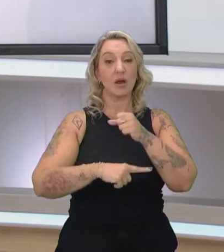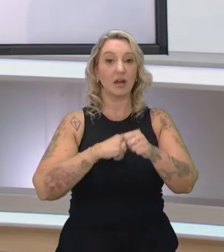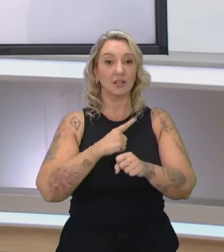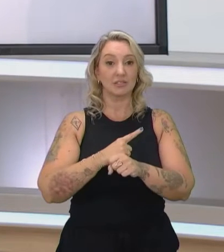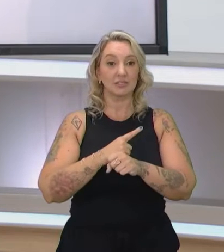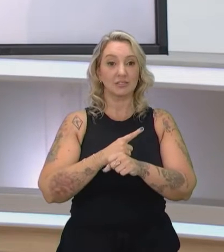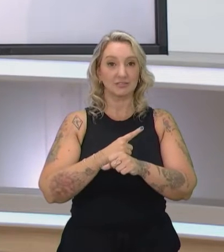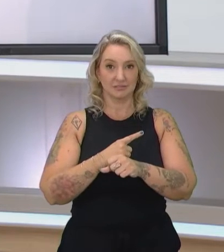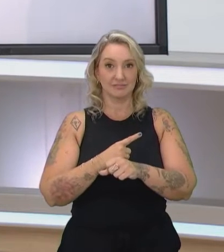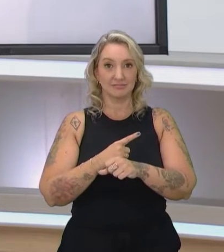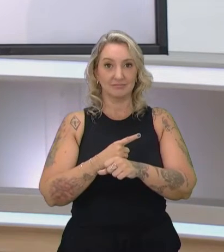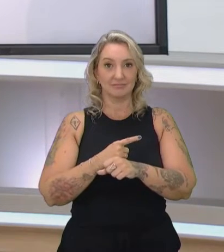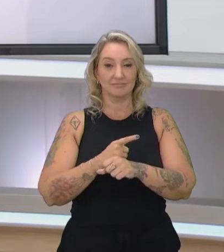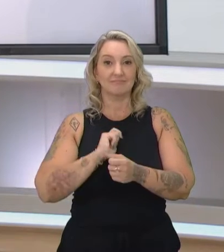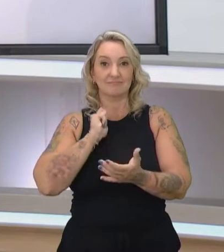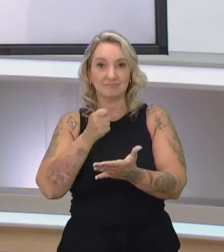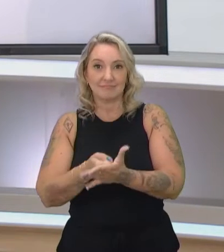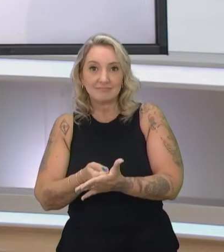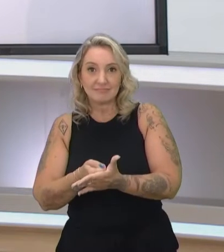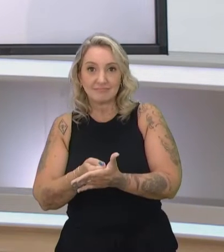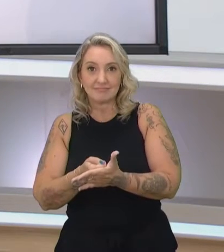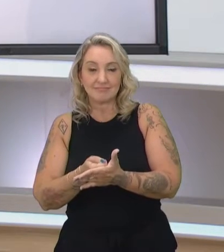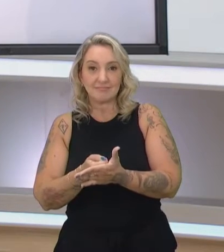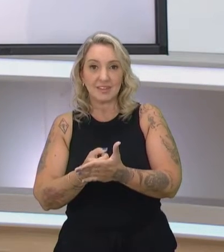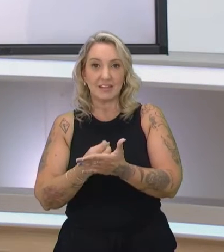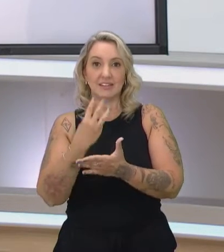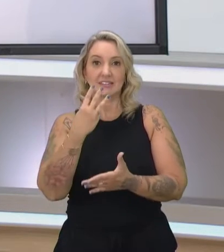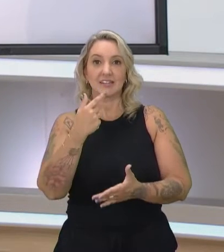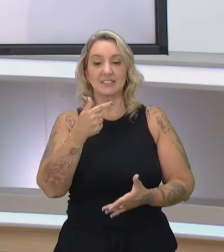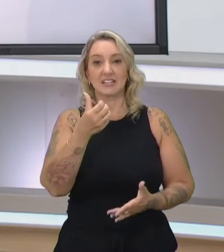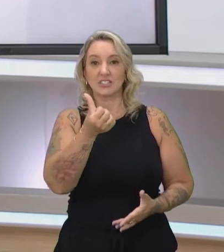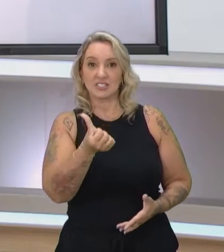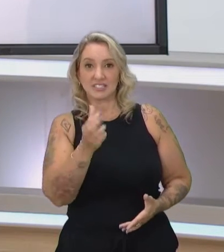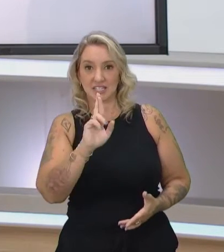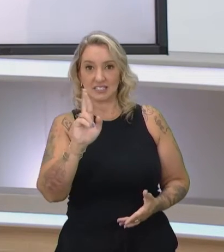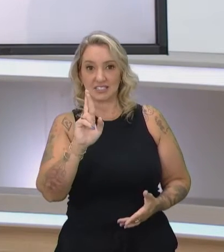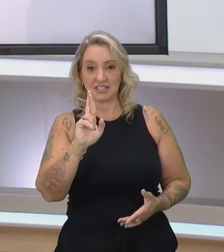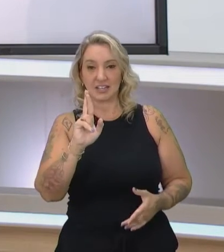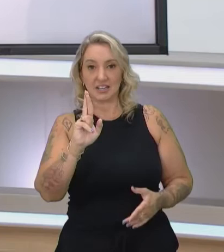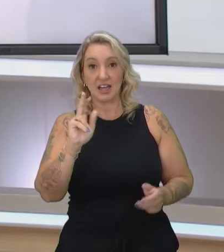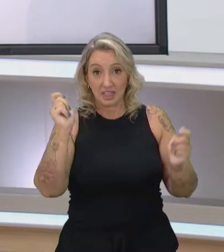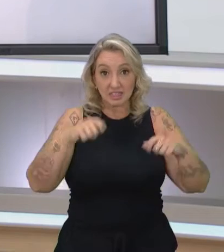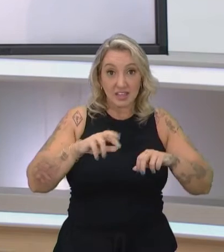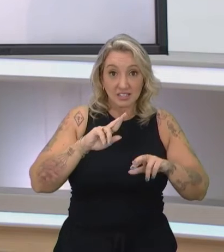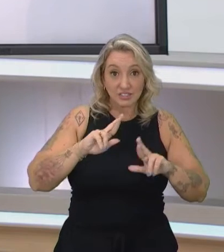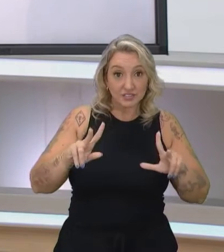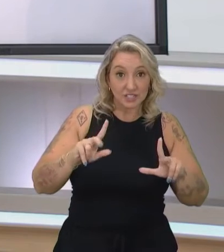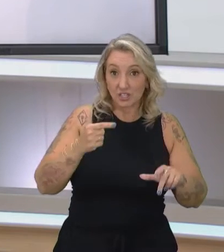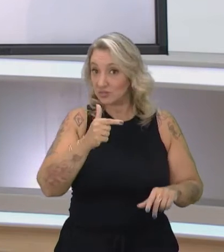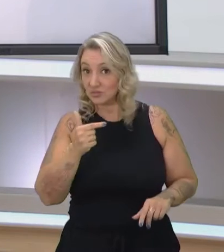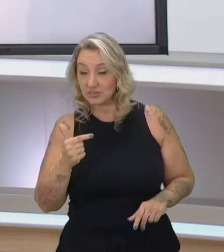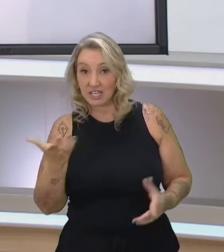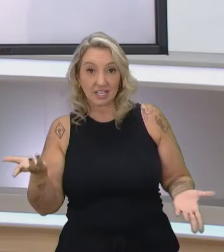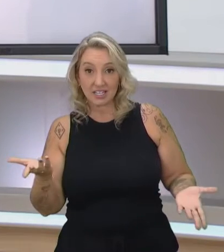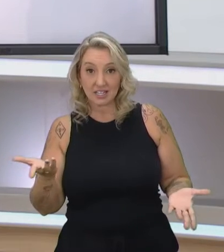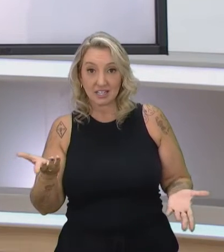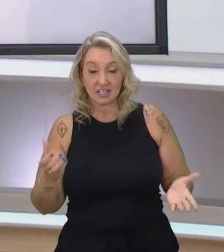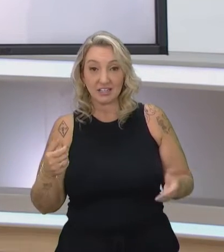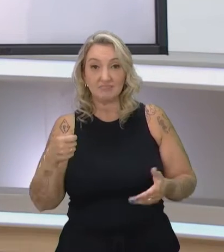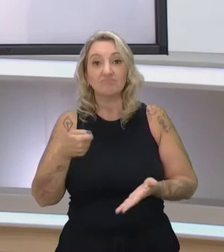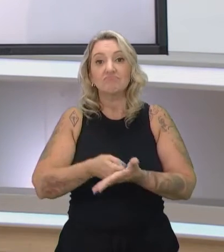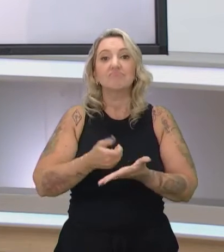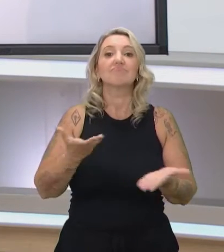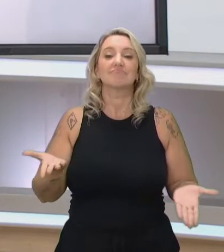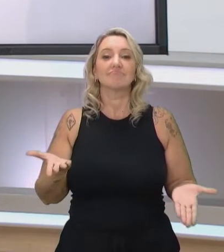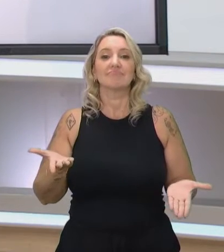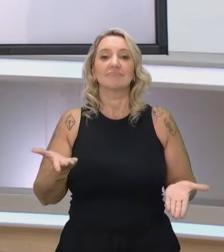né? Depois de um ano que você pagar, esses R$ 376 vai fazer ou não vai fazer diferença aí no seu bolso,